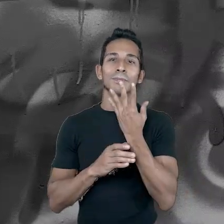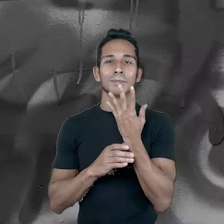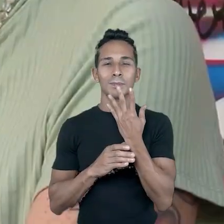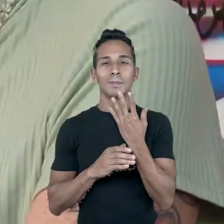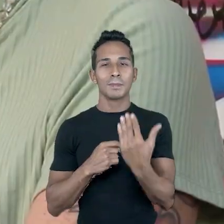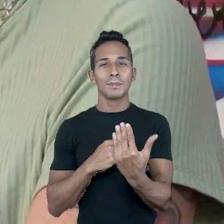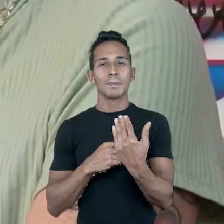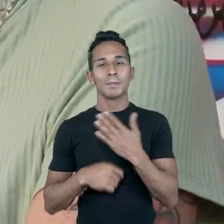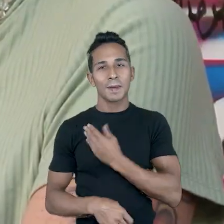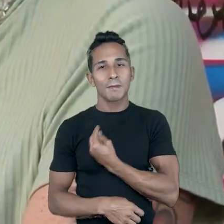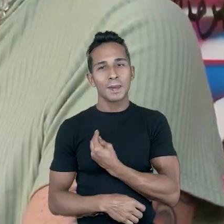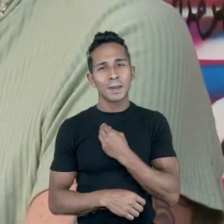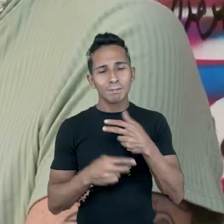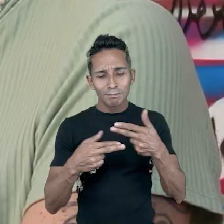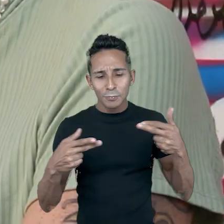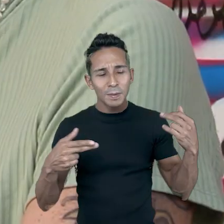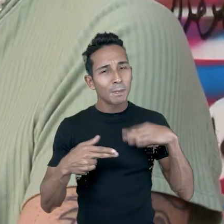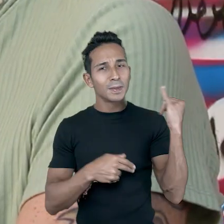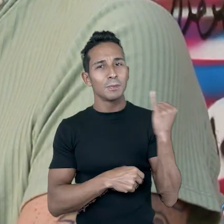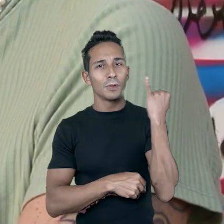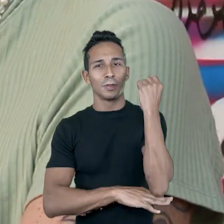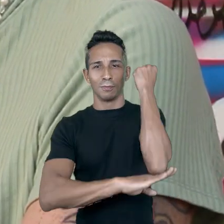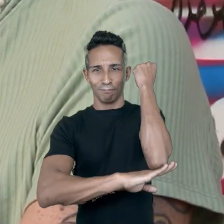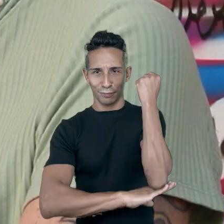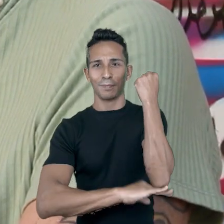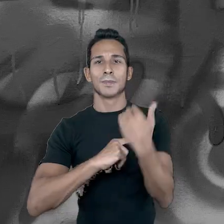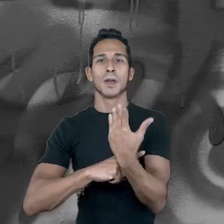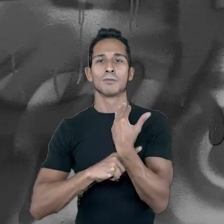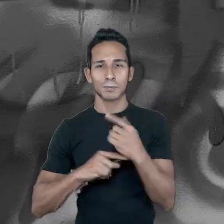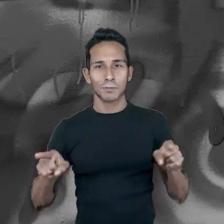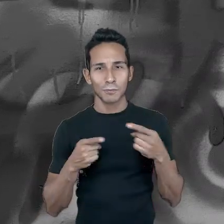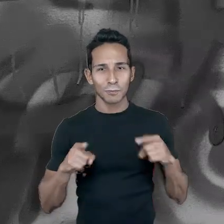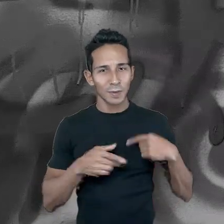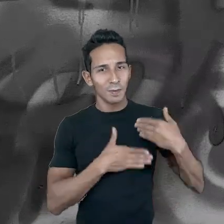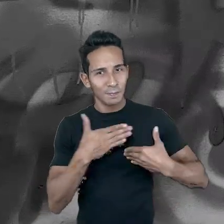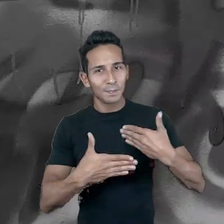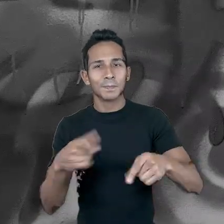fundação, assim, da minha vida, assim, né? O que são os alicerces, assim, da minha